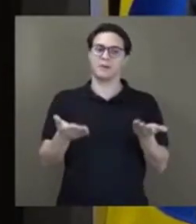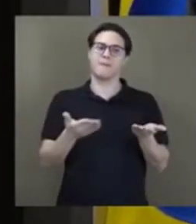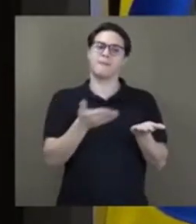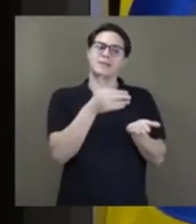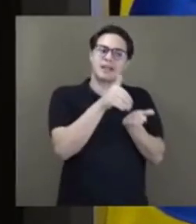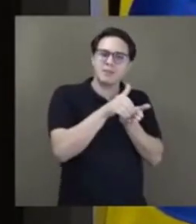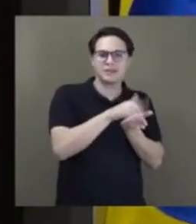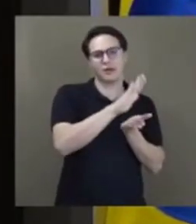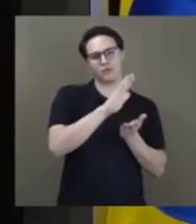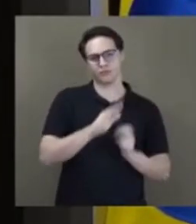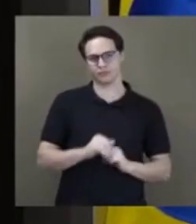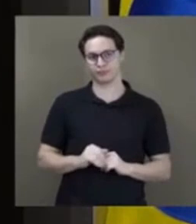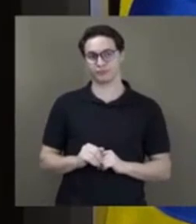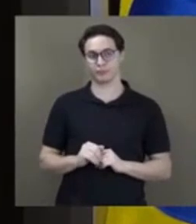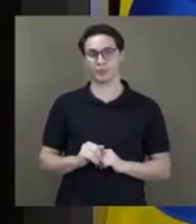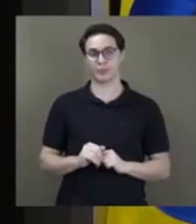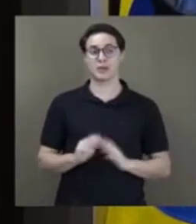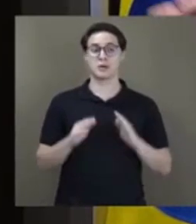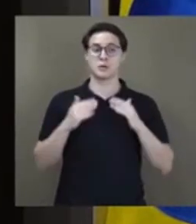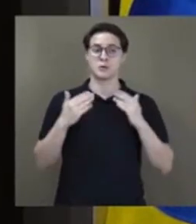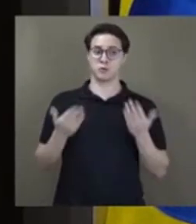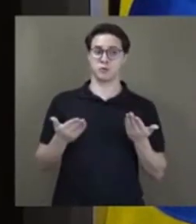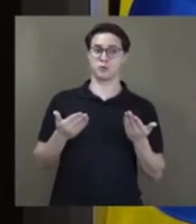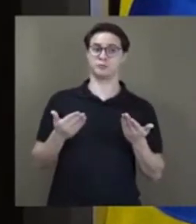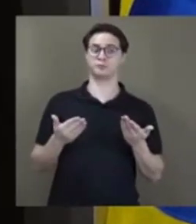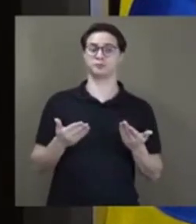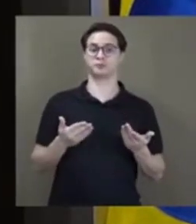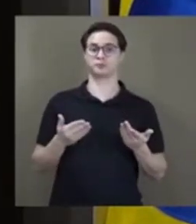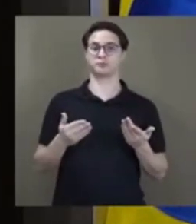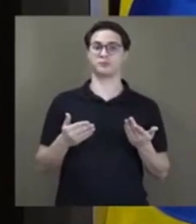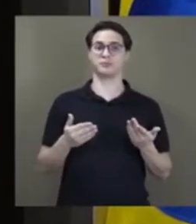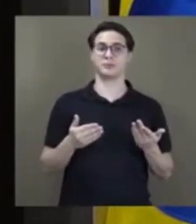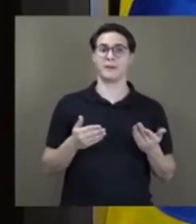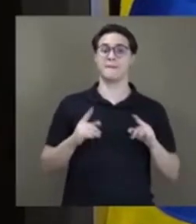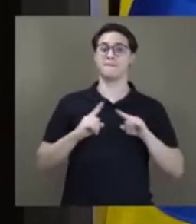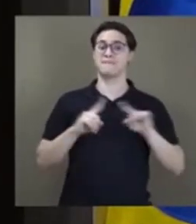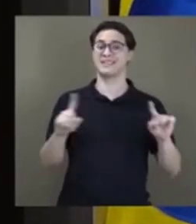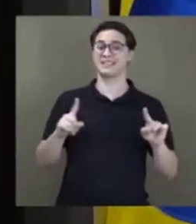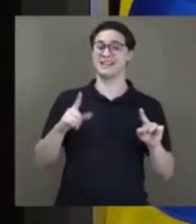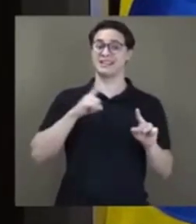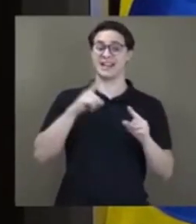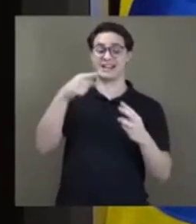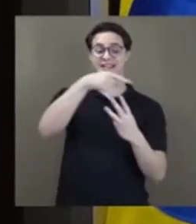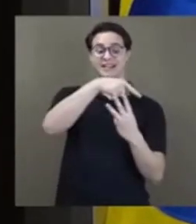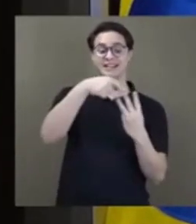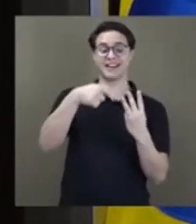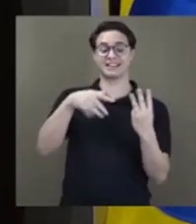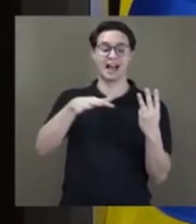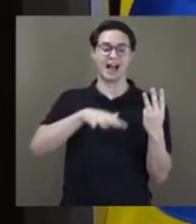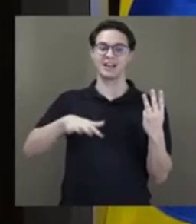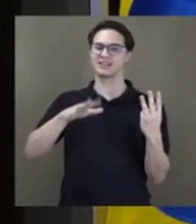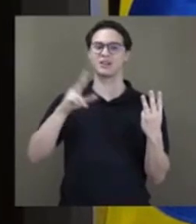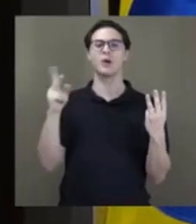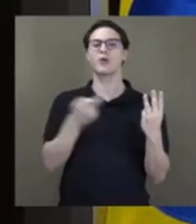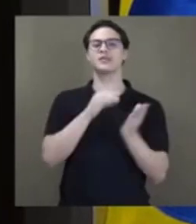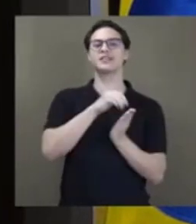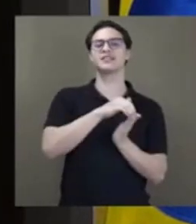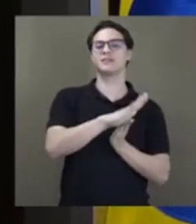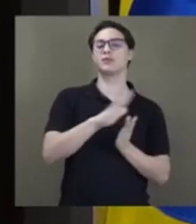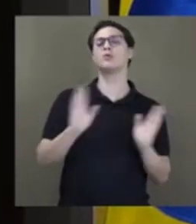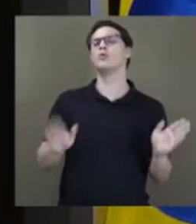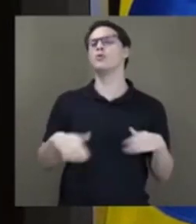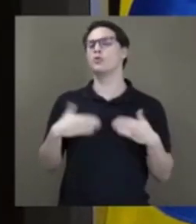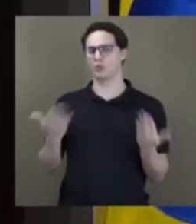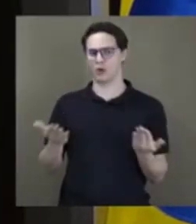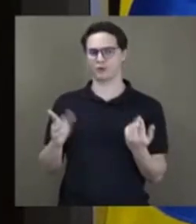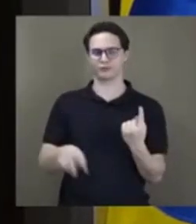cargo. Tal não ocorre, contudo, em relação a 3 categorias do serviço público brasileiro.